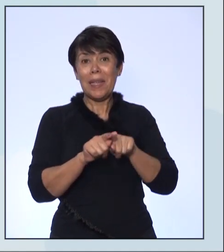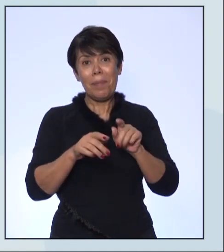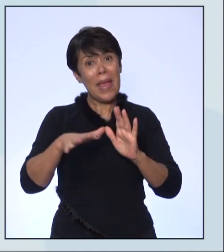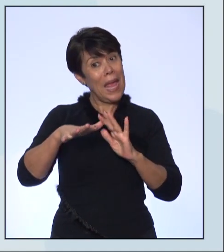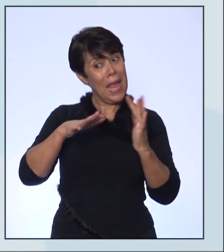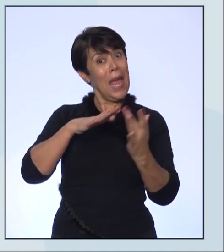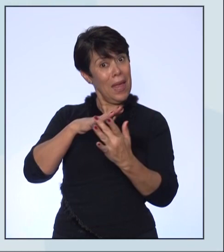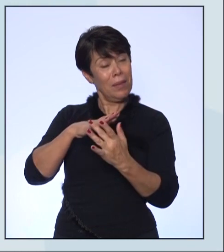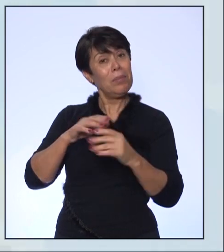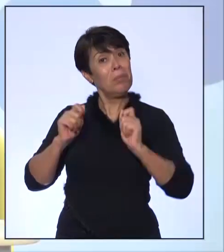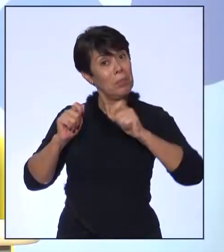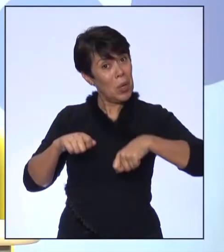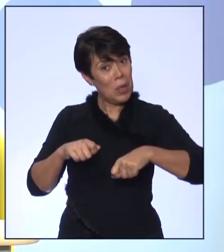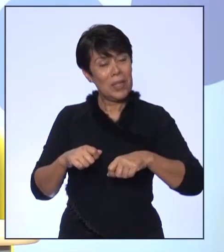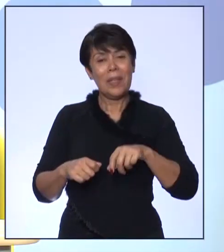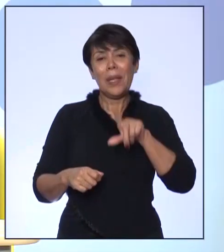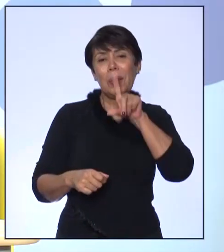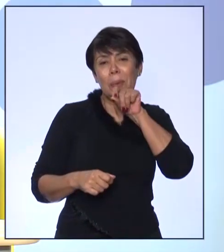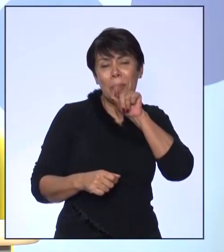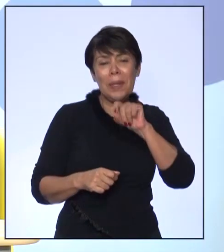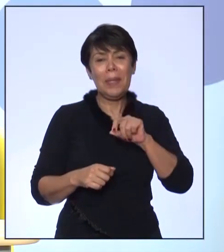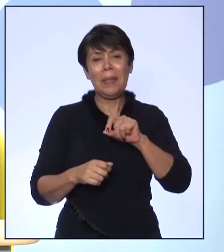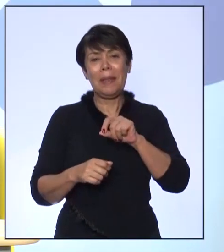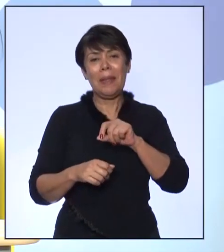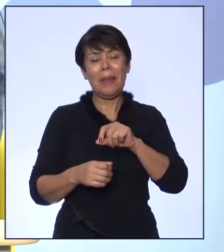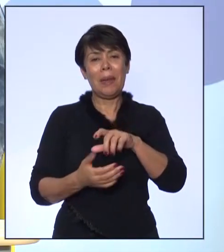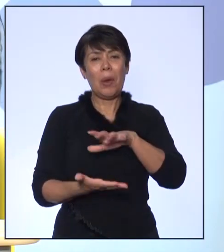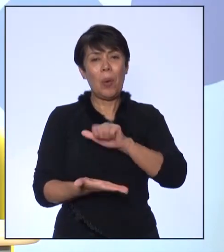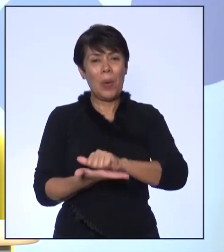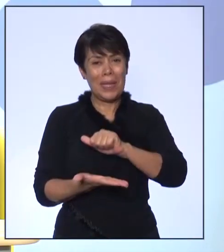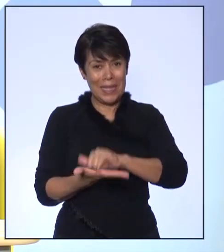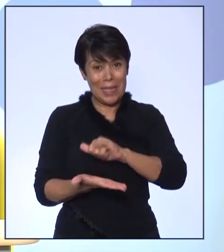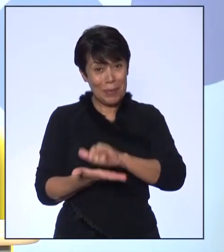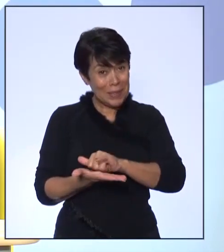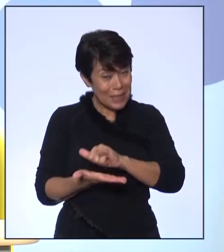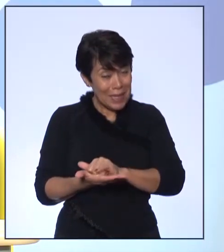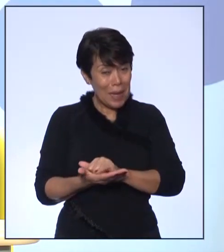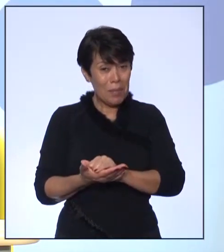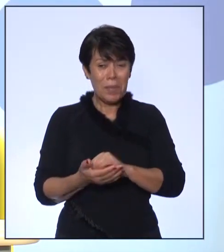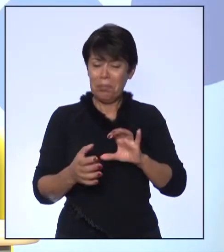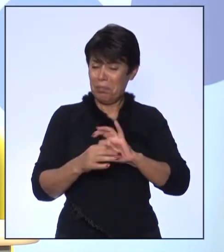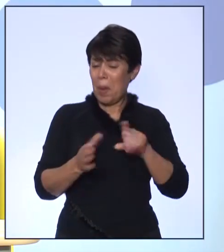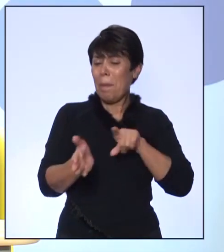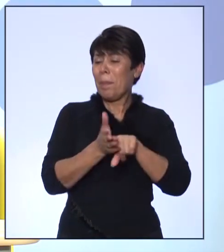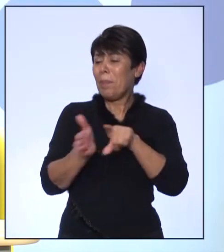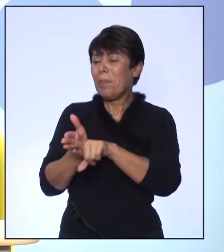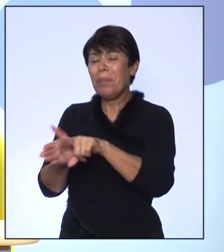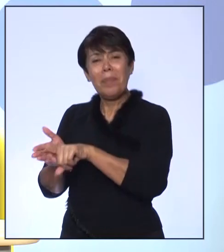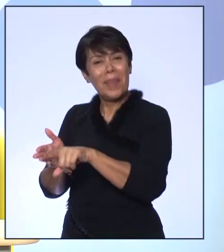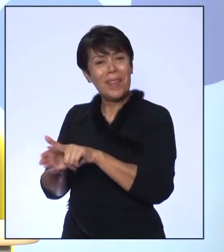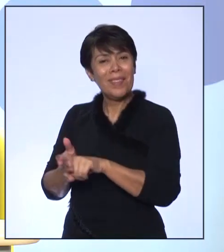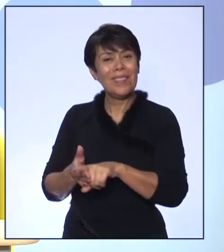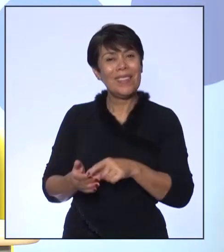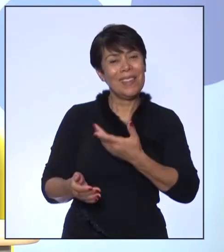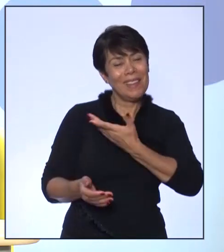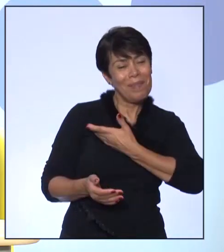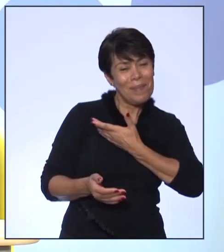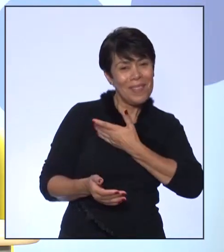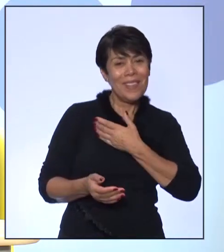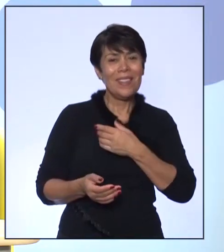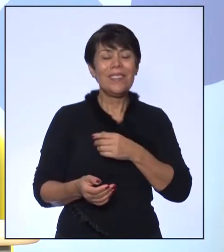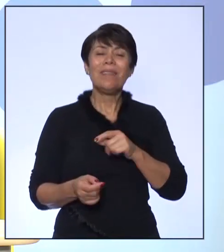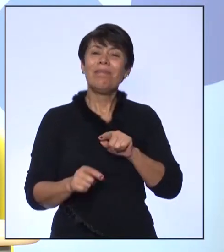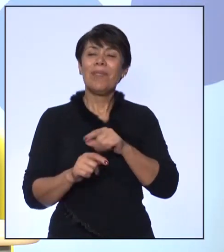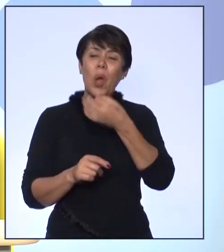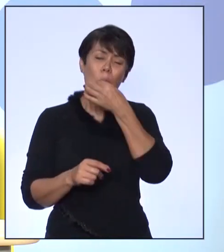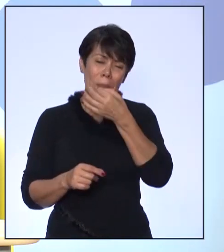o tempo inteiro aí no Twitter, no WhatsApp, né? Então, pergunta aí para os seus amigos, aí, colegas mais próximos, né? O que